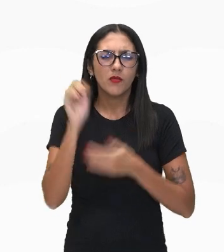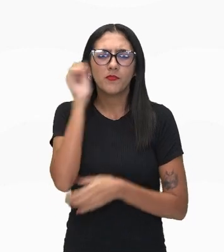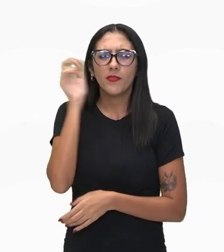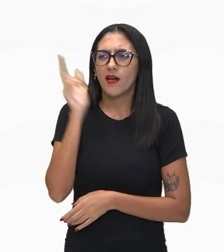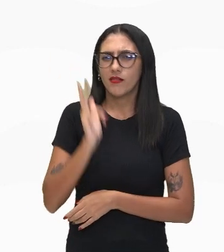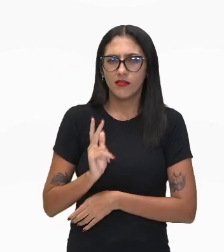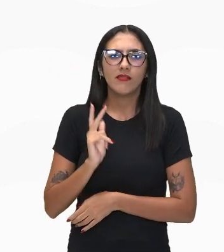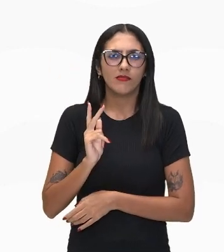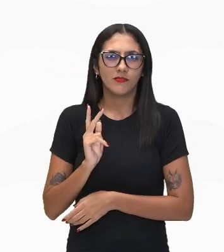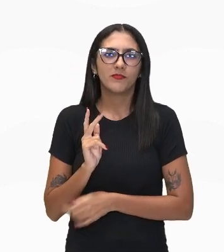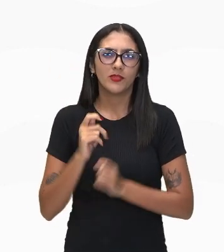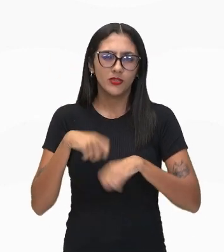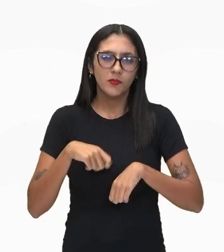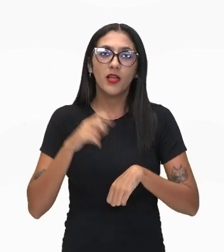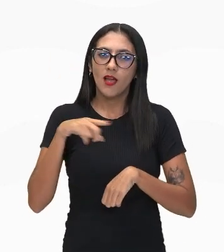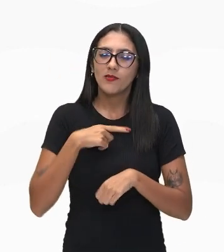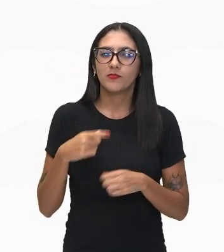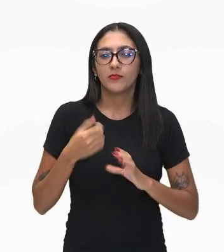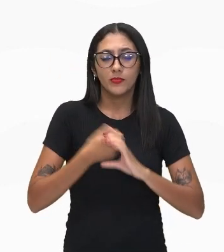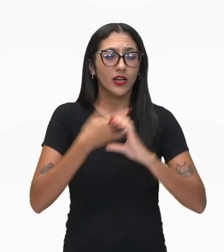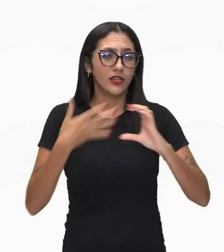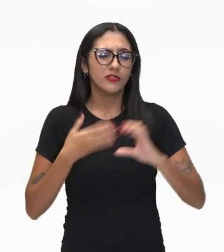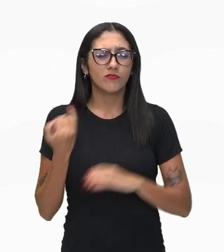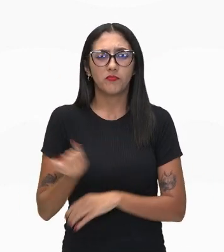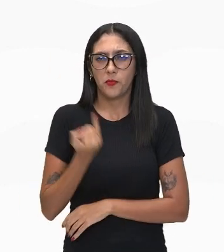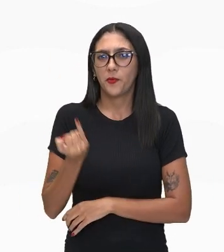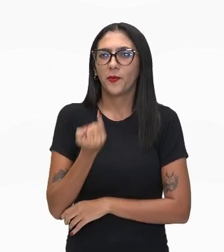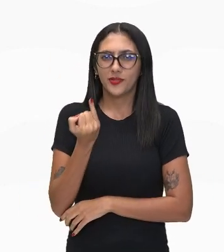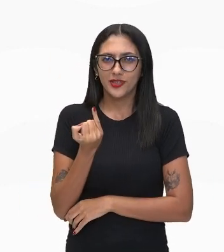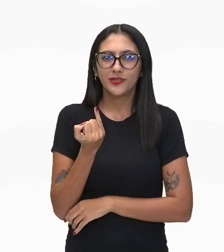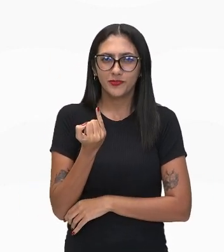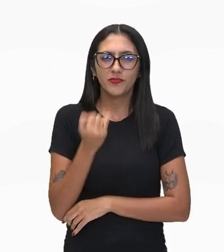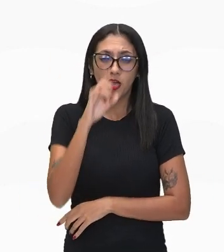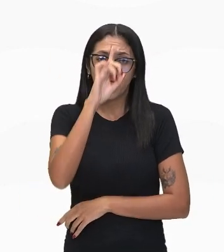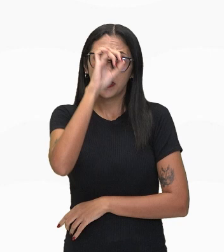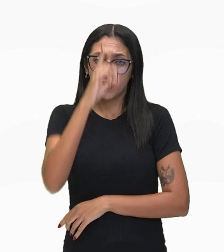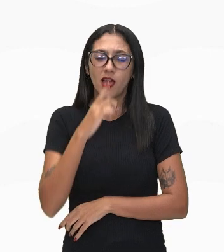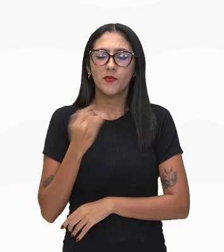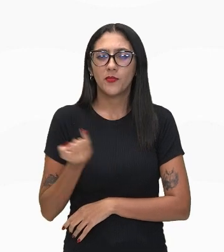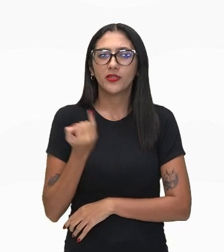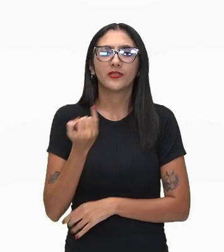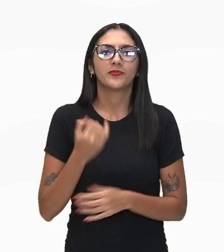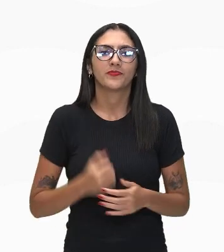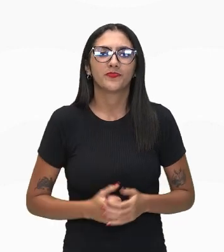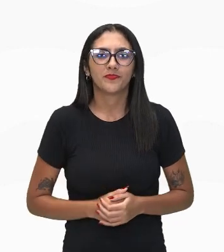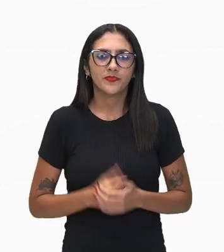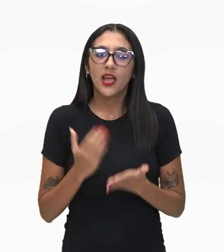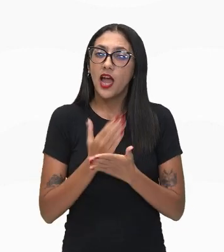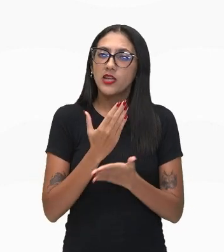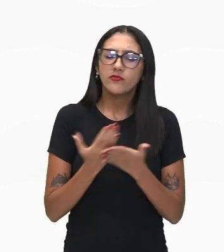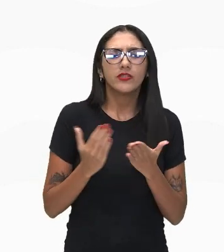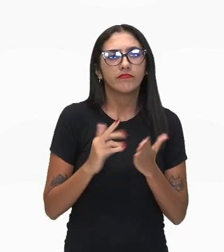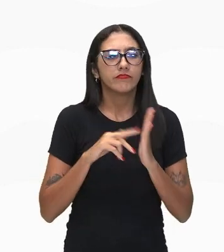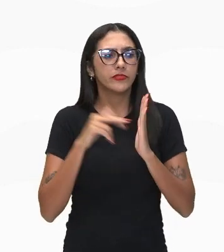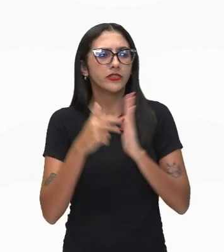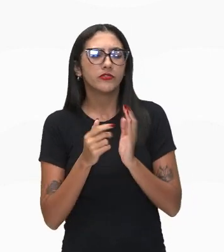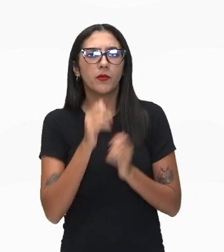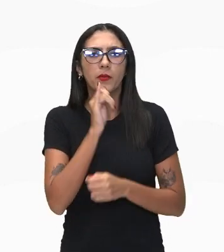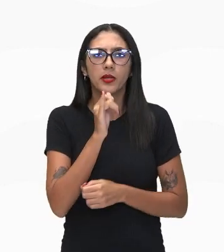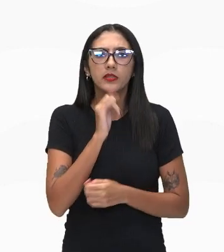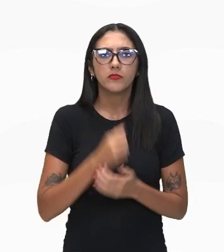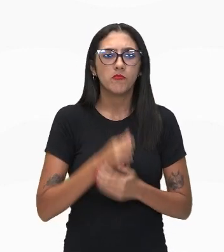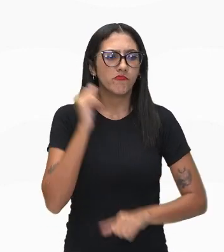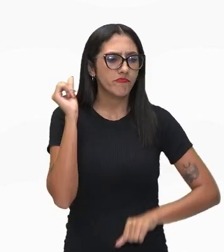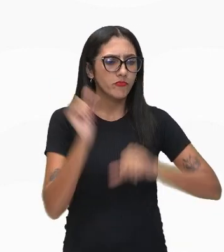uma característica assim, essencial para quem quer empreender, é a criatividade, tá? E isso muitas vezes significa mudar tudo o que já